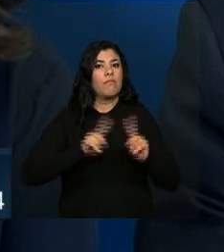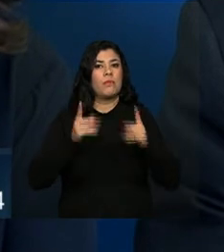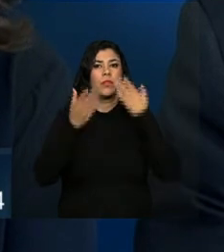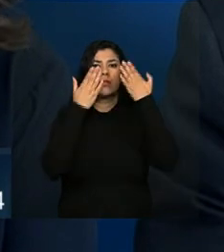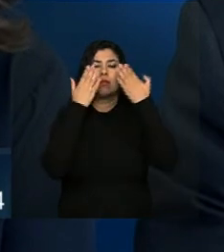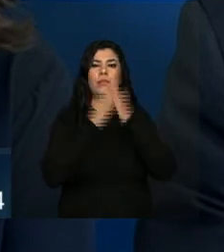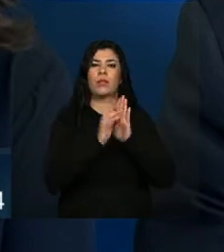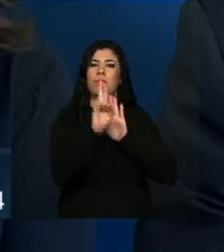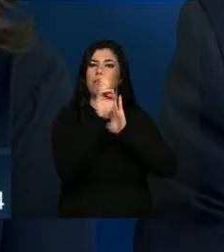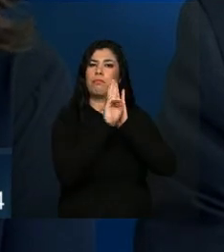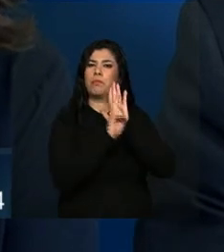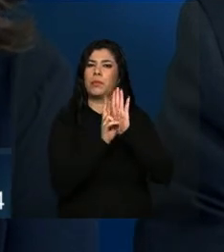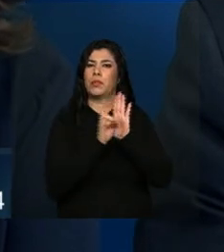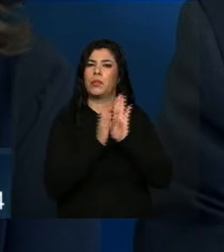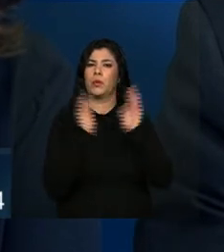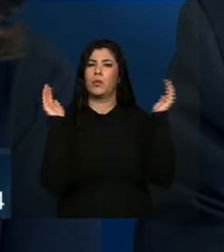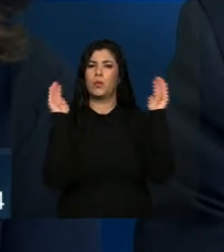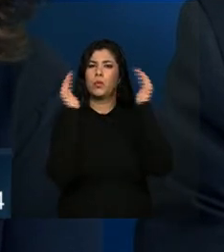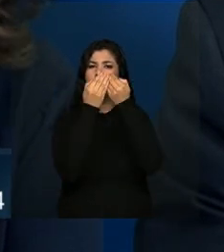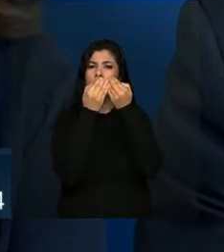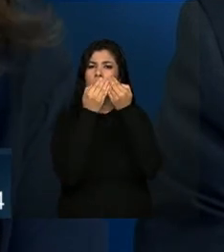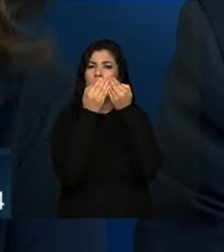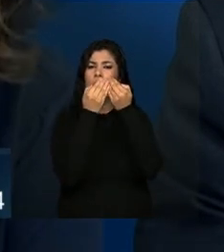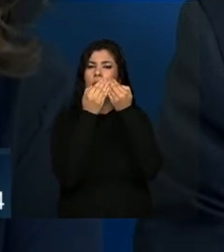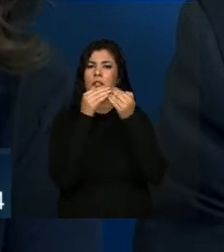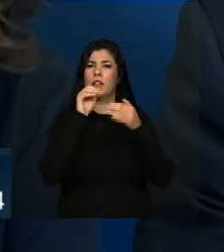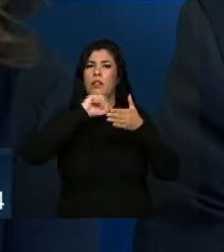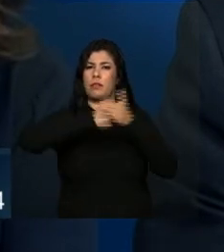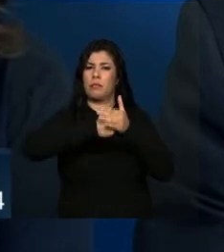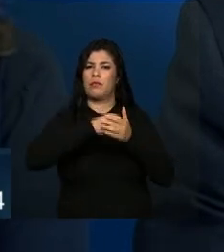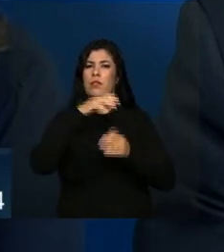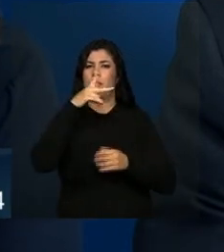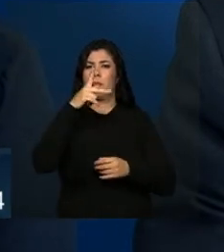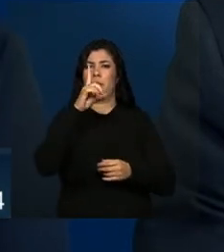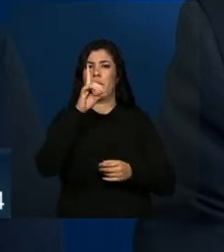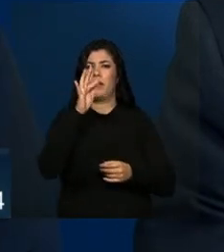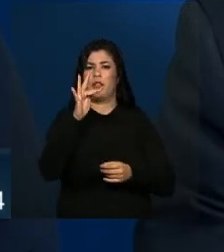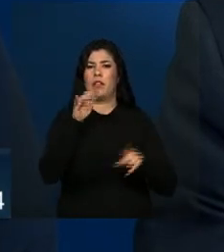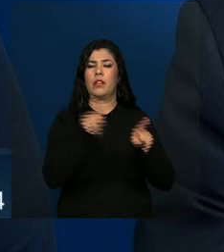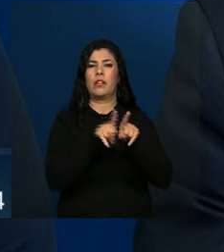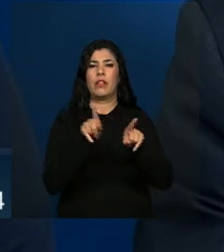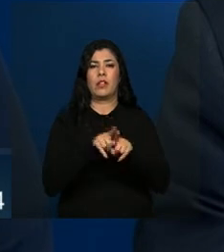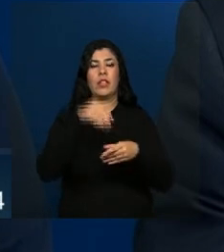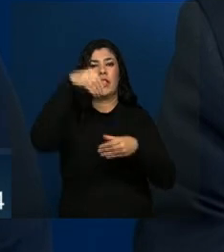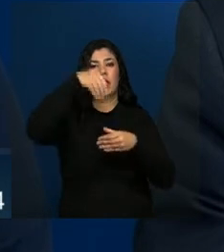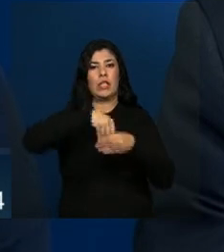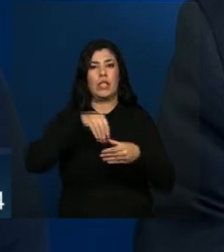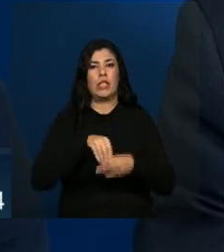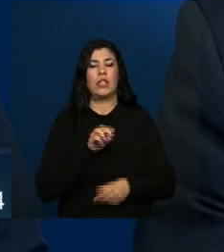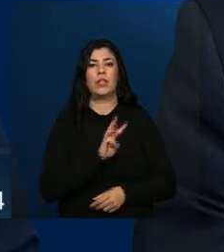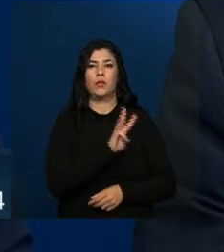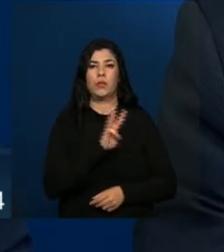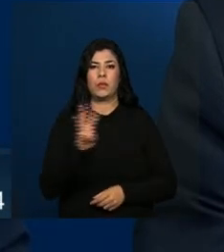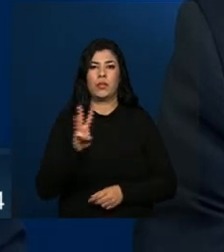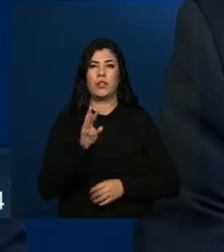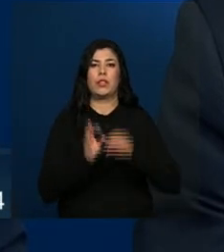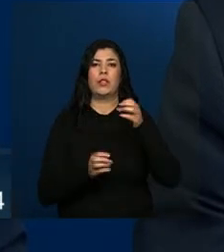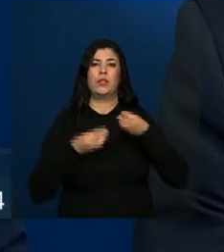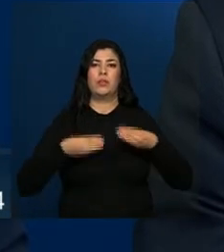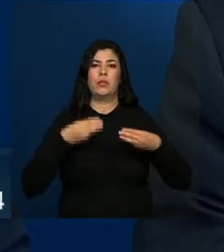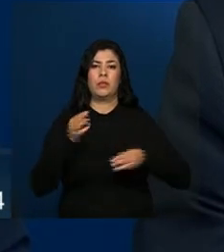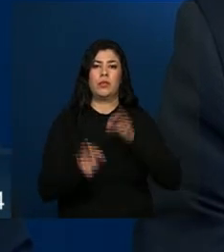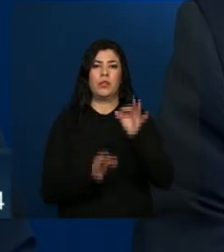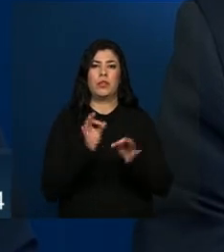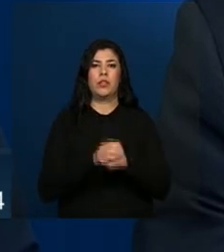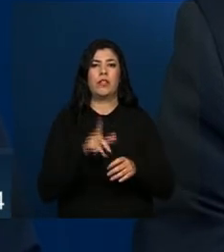do que um relatório fechado e em PDF nós vamos colocar também todos as informações na